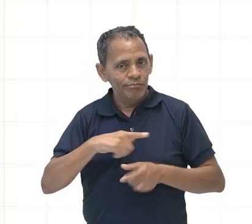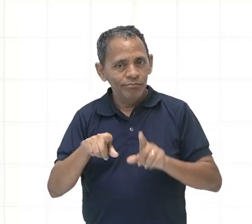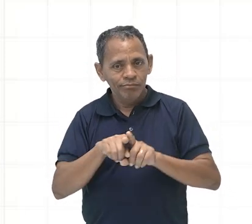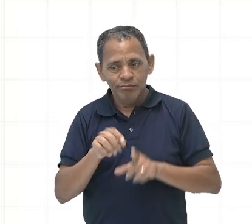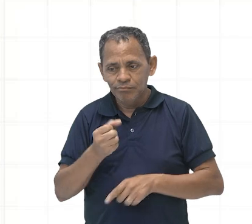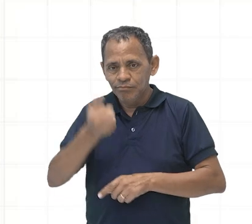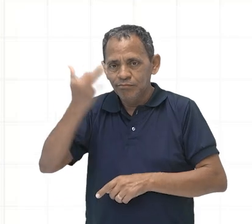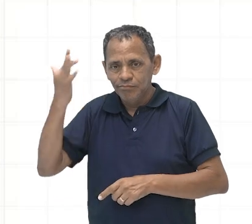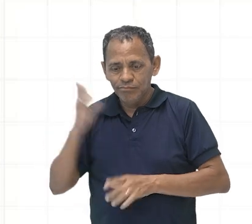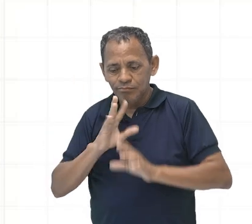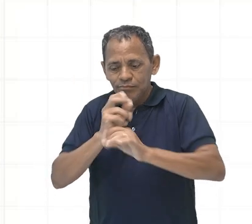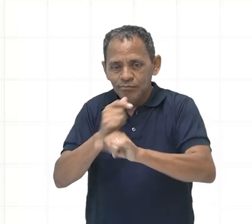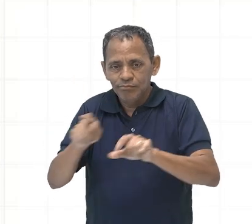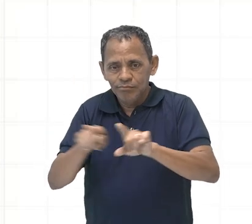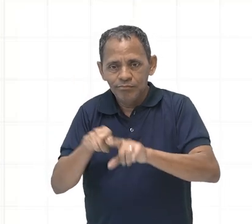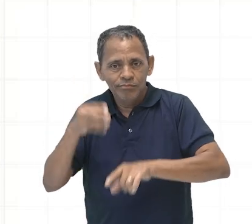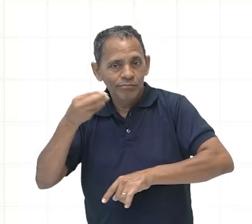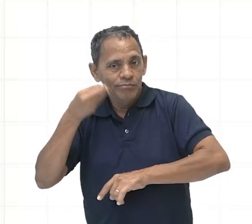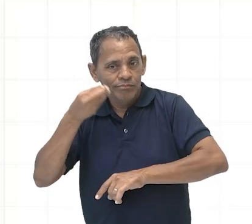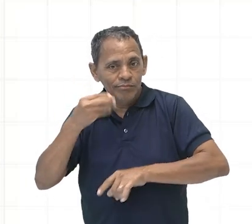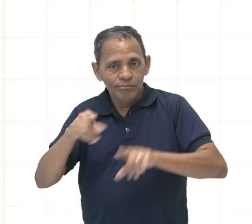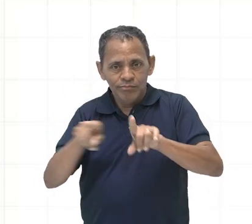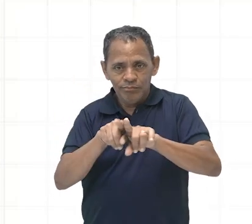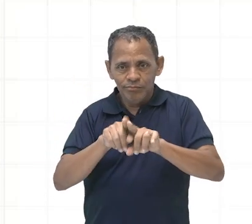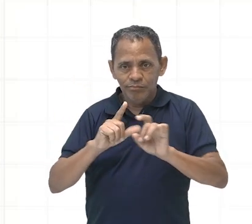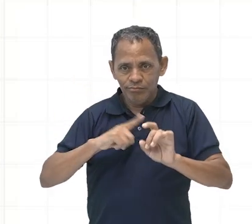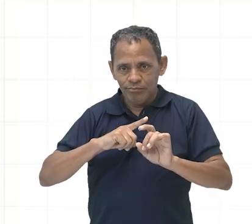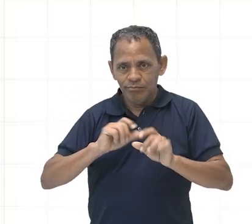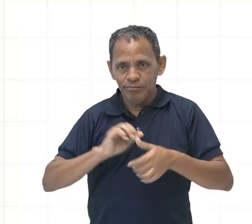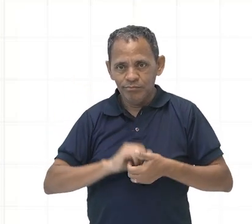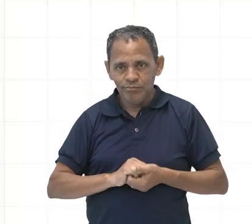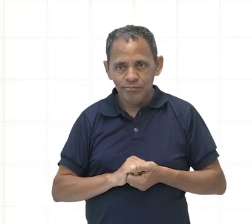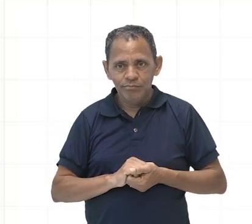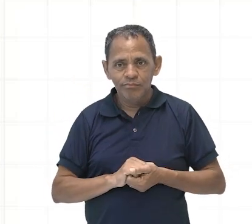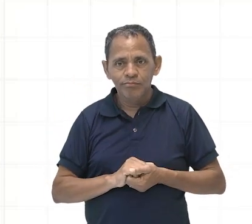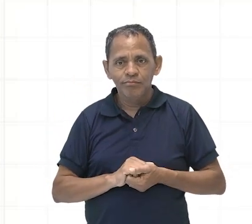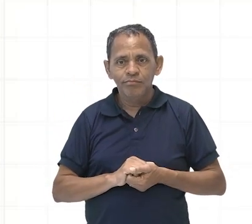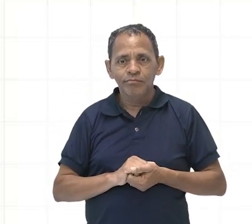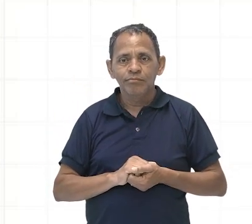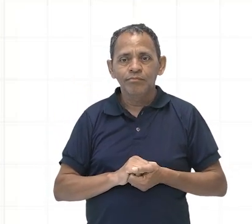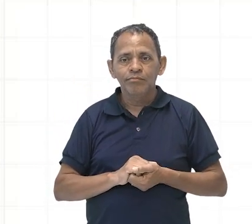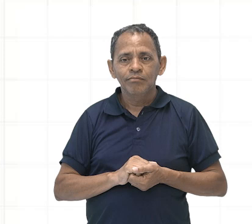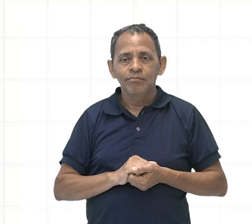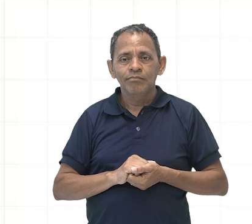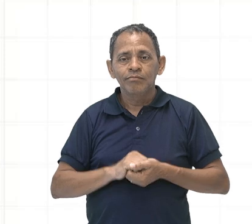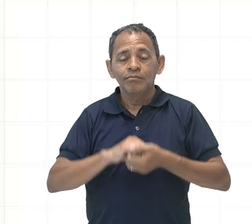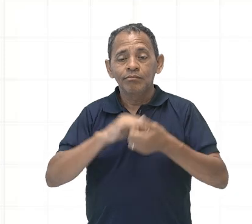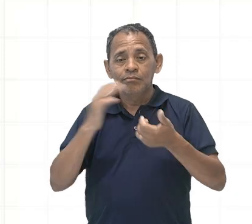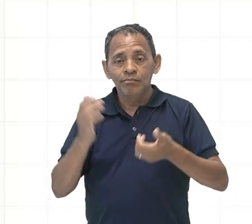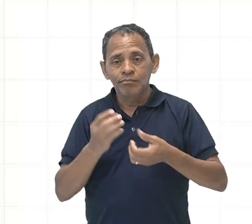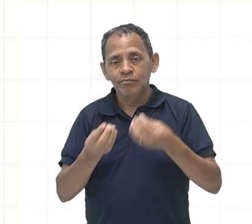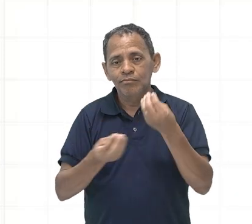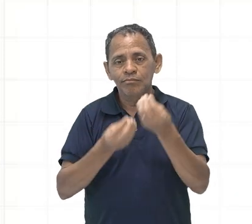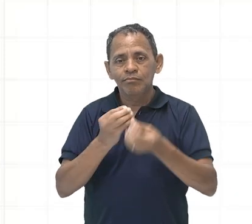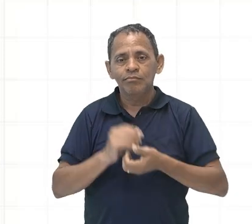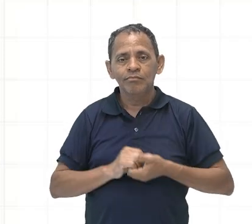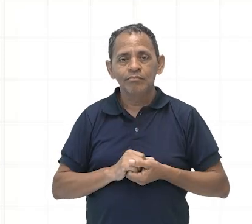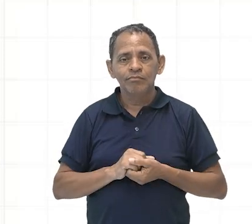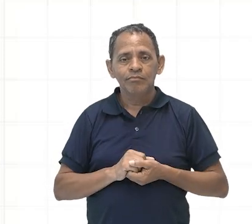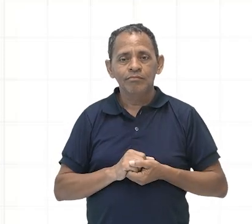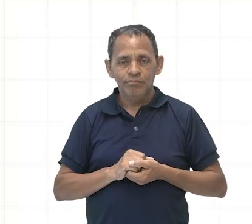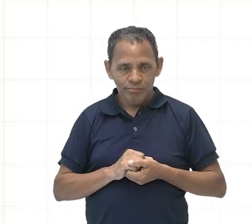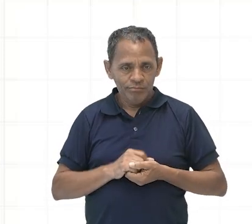de observações ou experimentos, certo? Ou seja, é a proporção